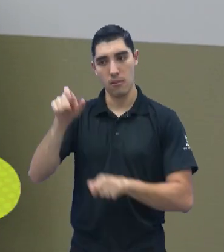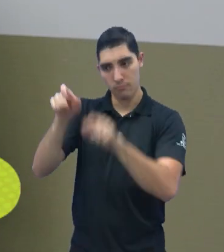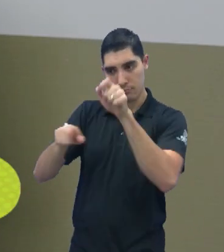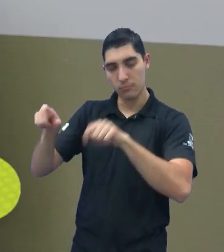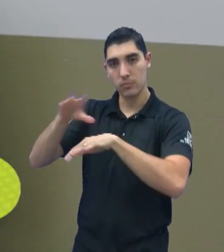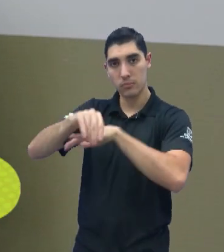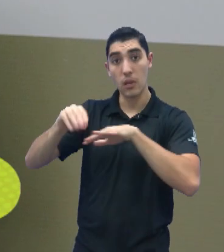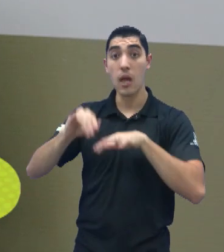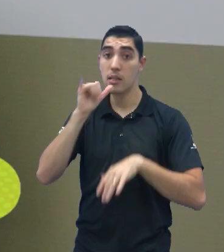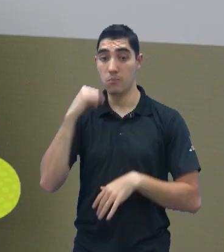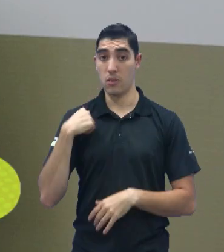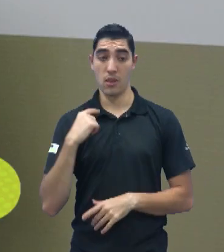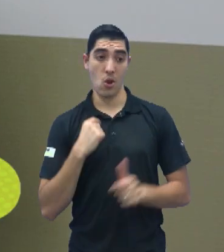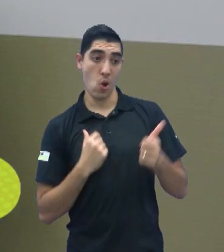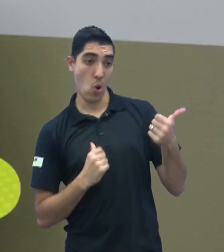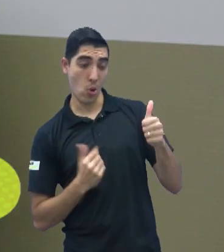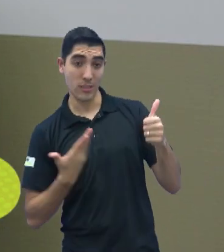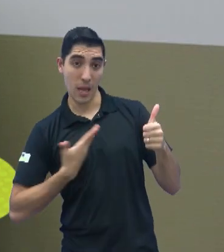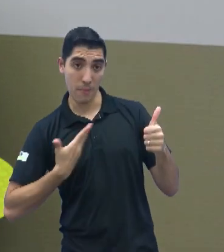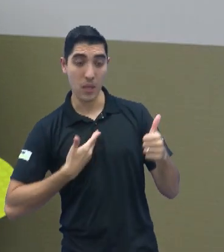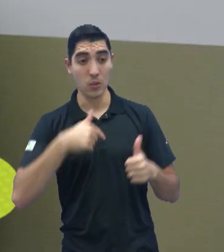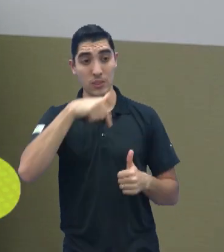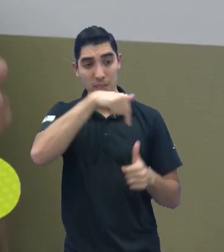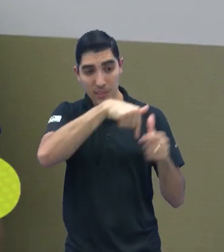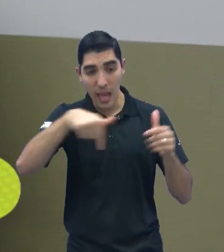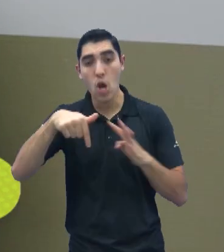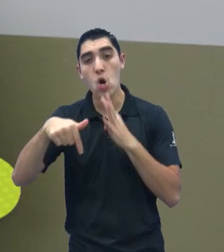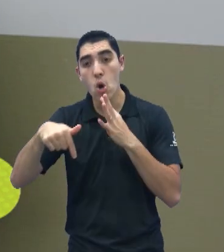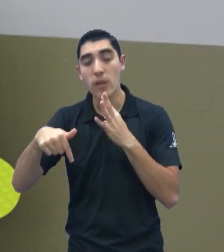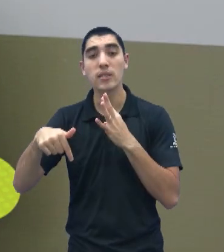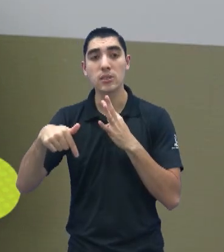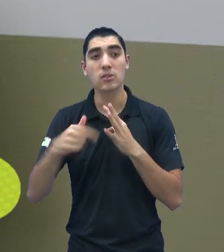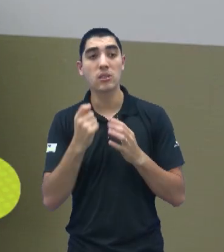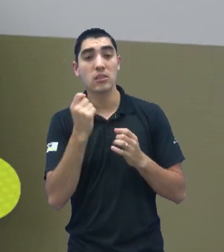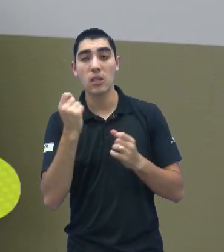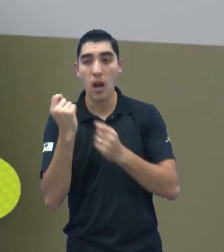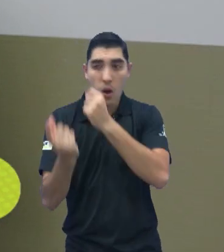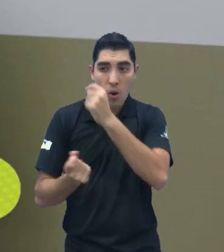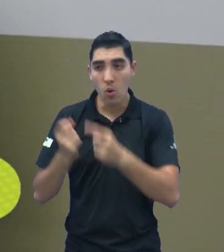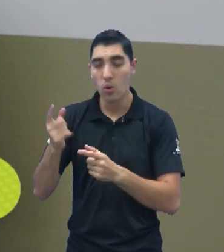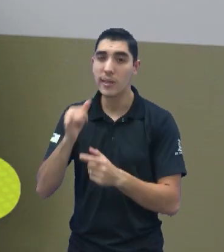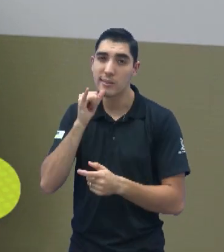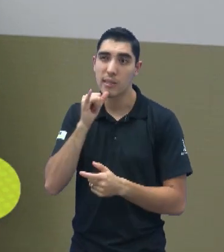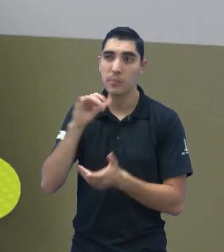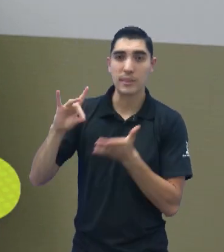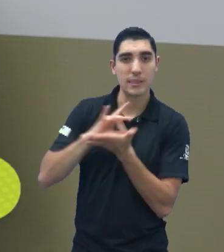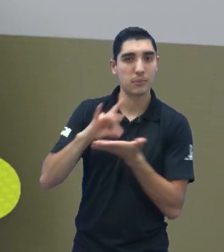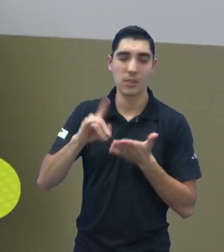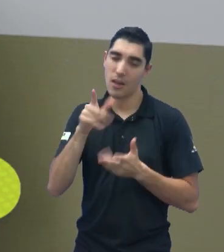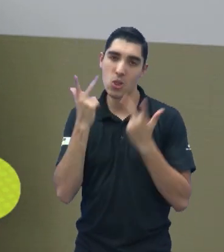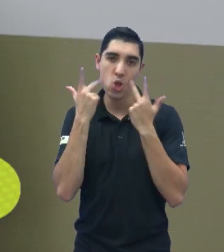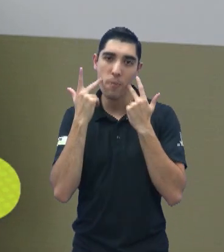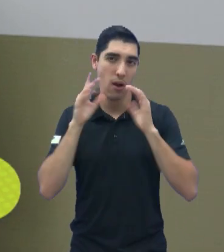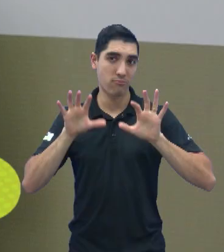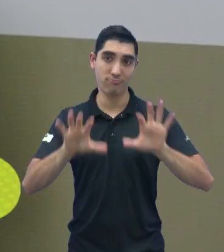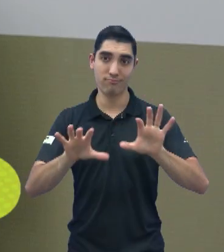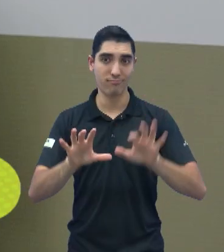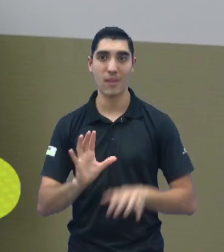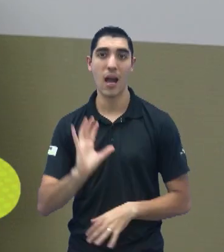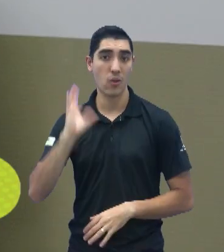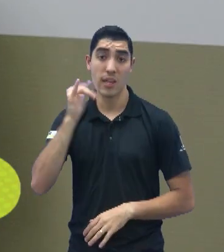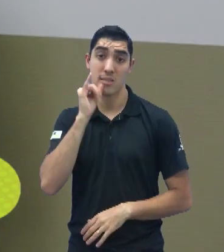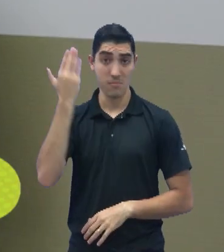11 amigos, 7 conhecidos e o restante meio que, né, inimigo, puto com o treinador. Mas acontece, eu tive ali também, quando eu não jogava eu ficava